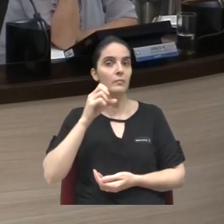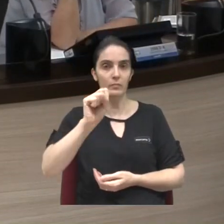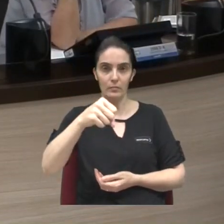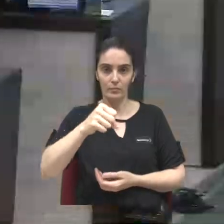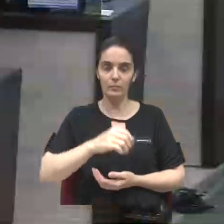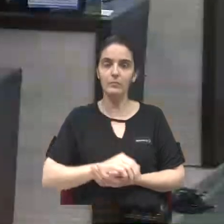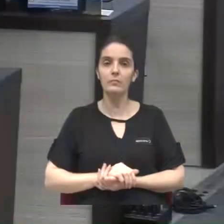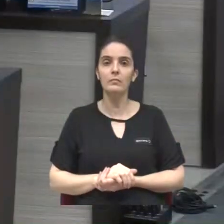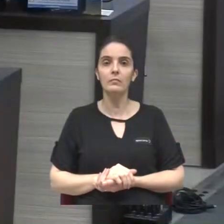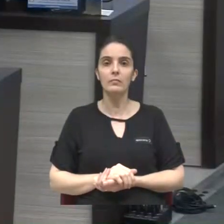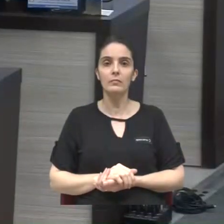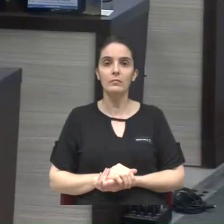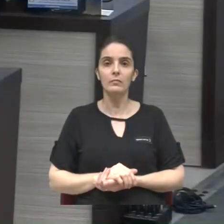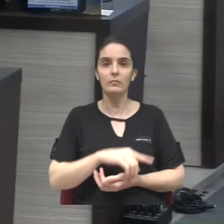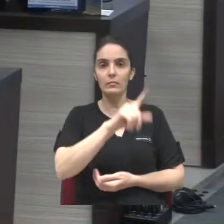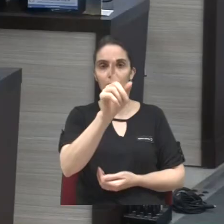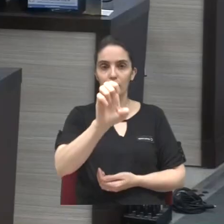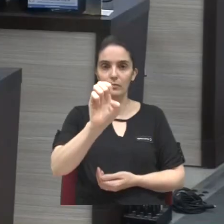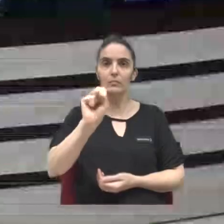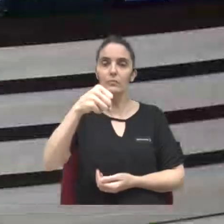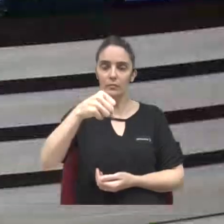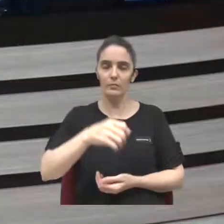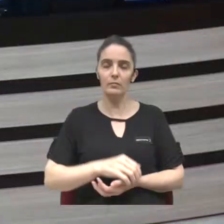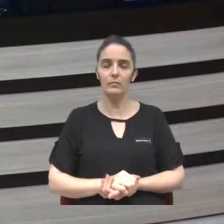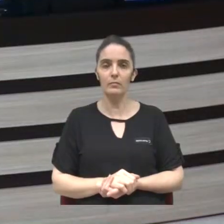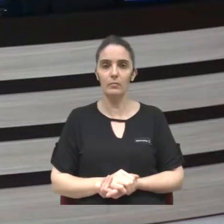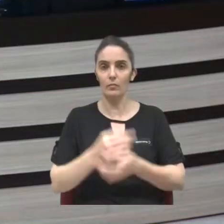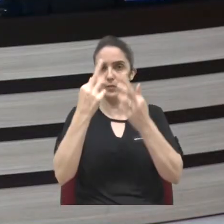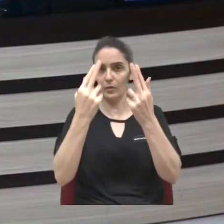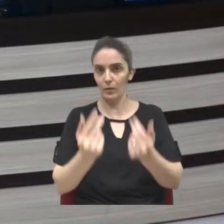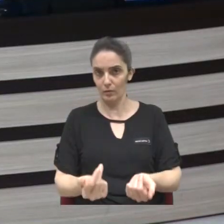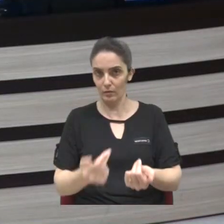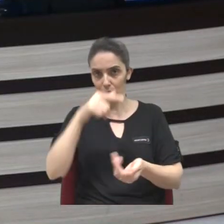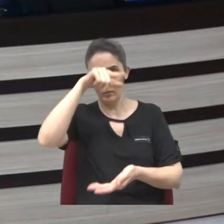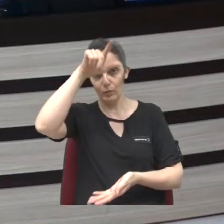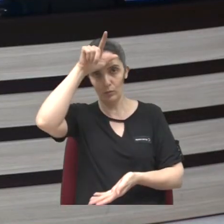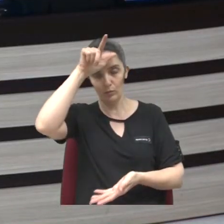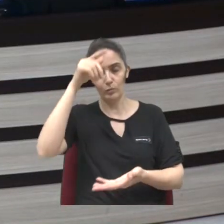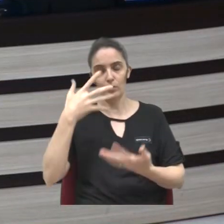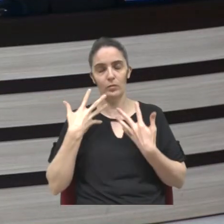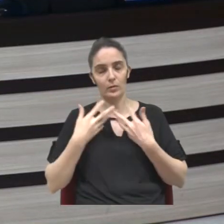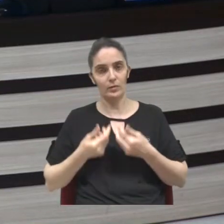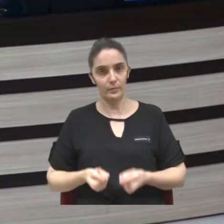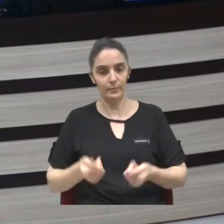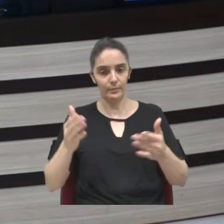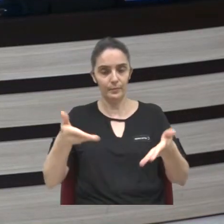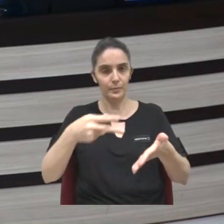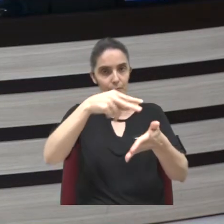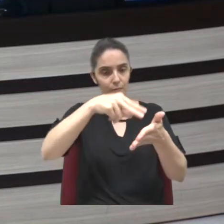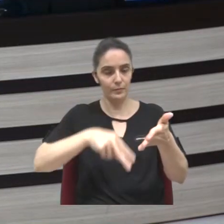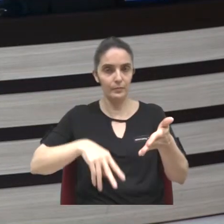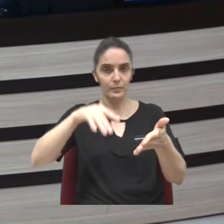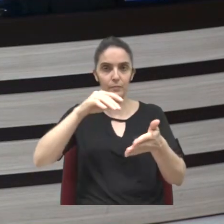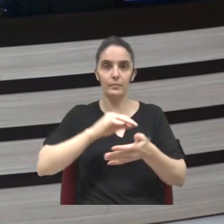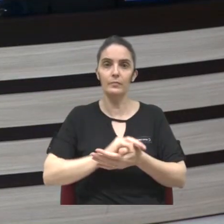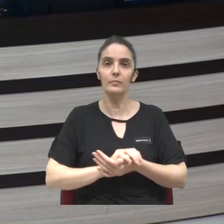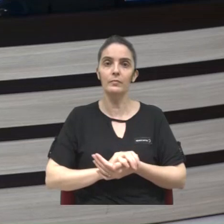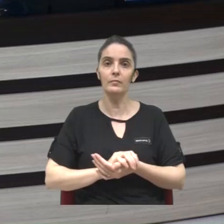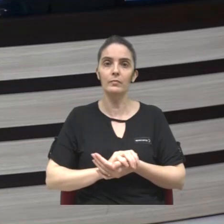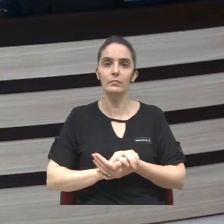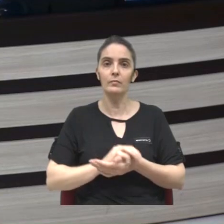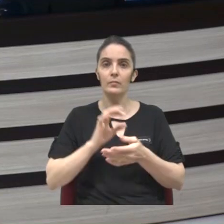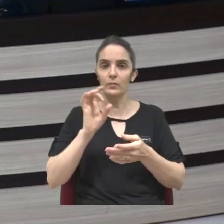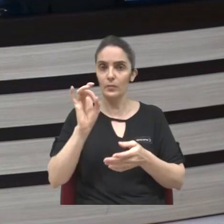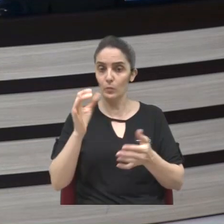presidente. Vereador Zé da Mix. Sim. Conforme deliberado pelo plenário, passaremos a leitura das conclusões da CPI